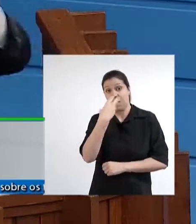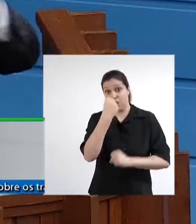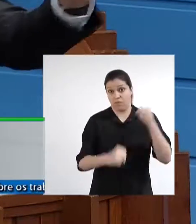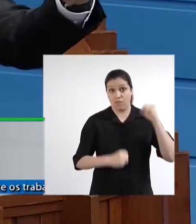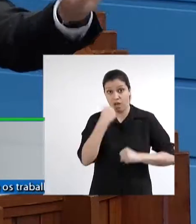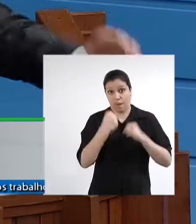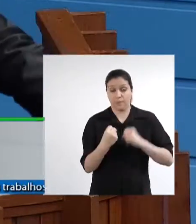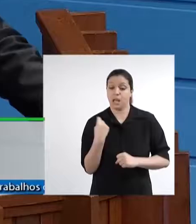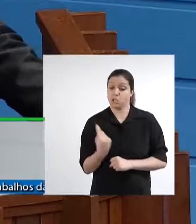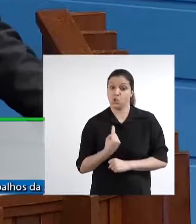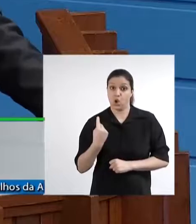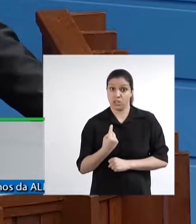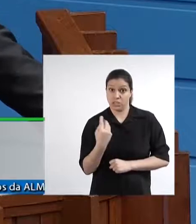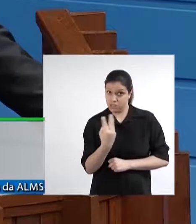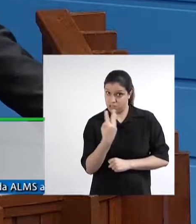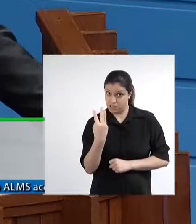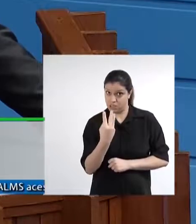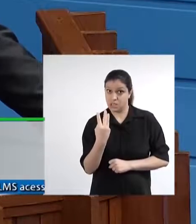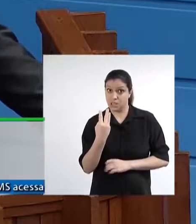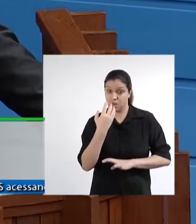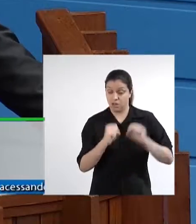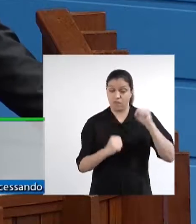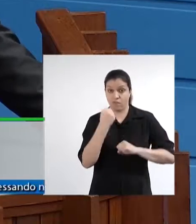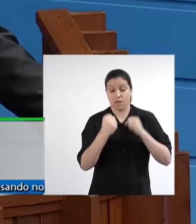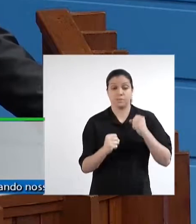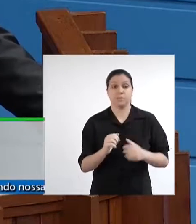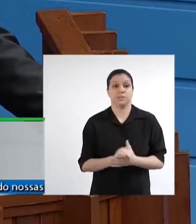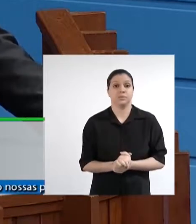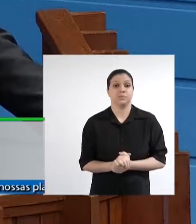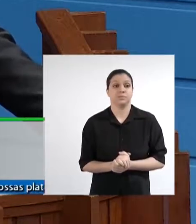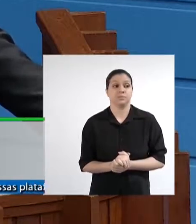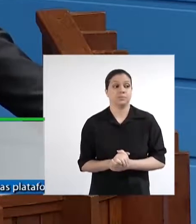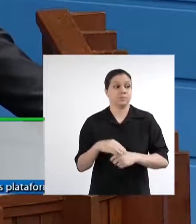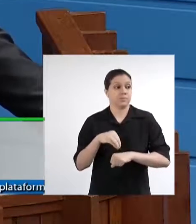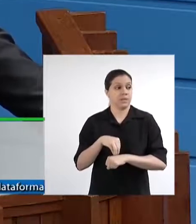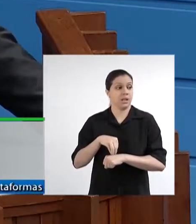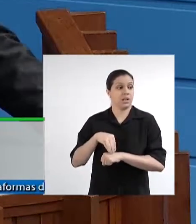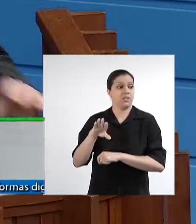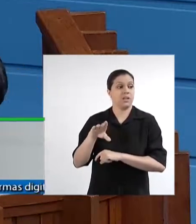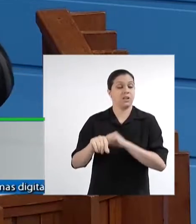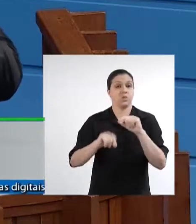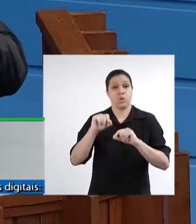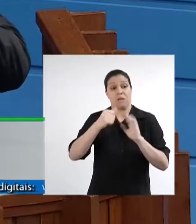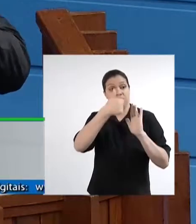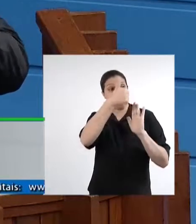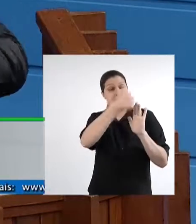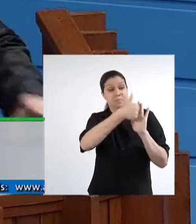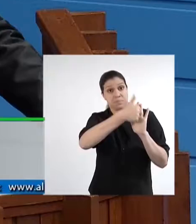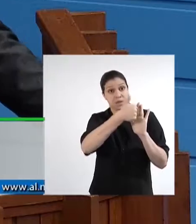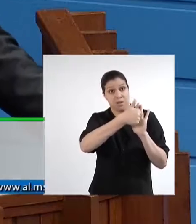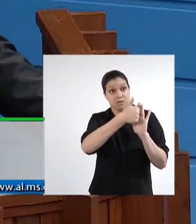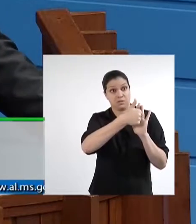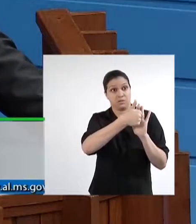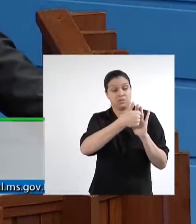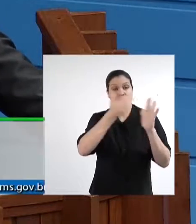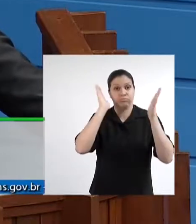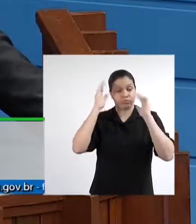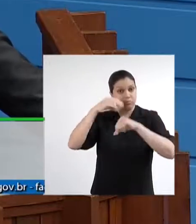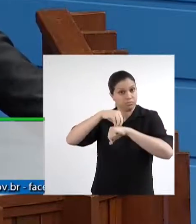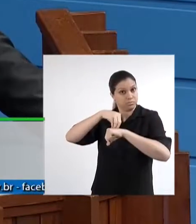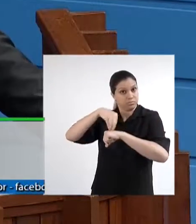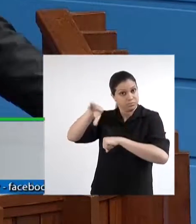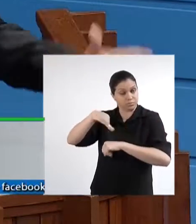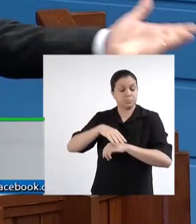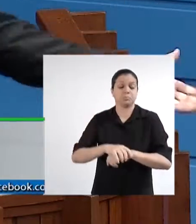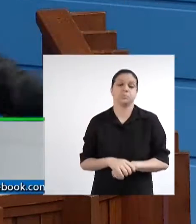capacidade, sozinhas as 3, de exportar, levando em primeiro lugar em exportação, ganhando dos produtos